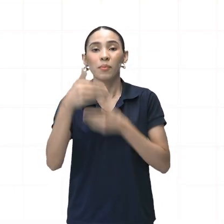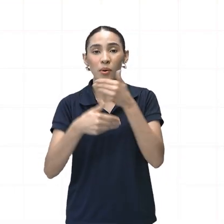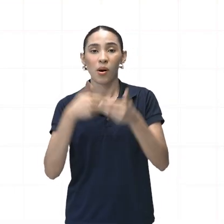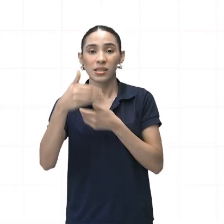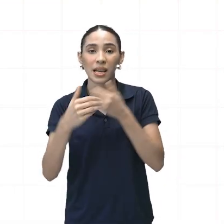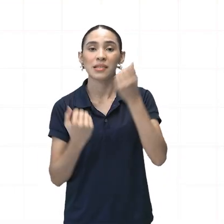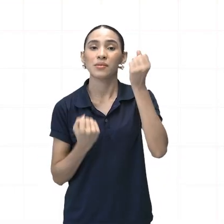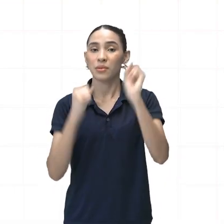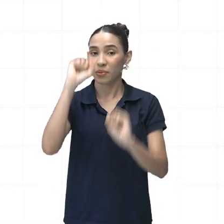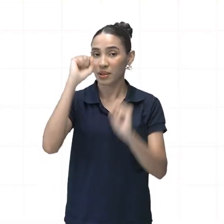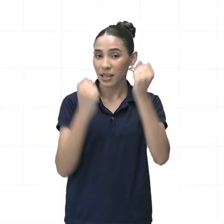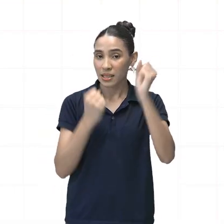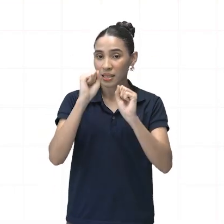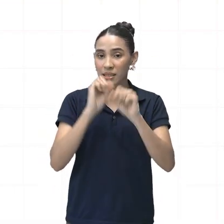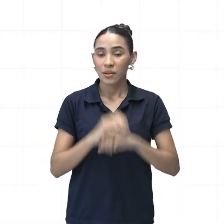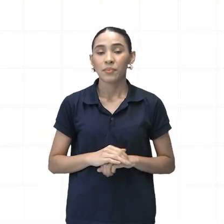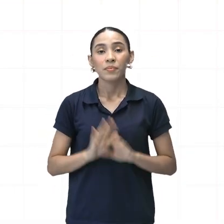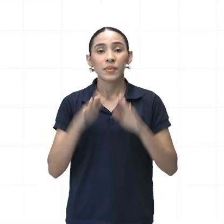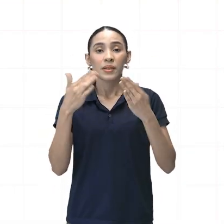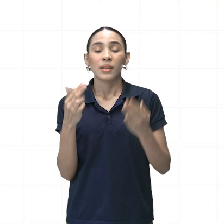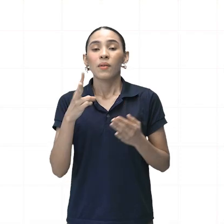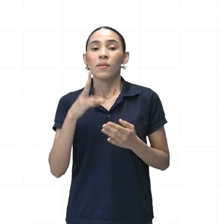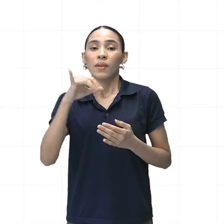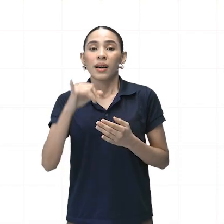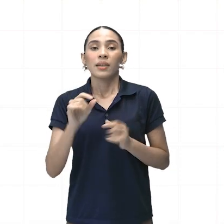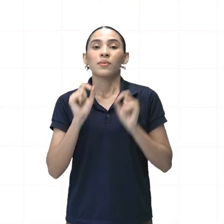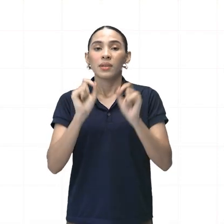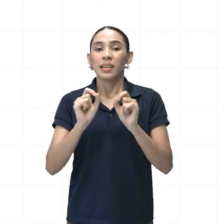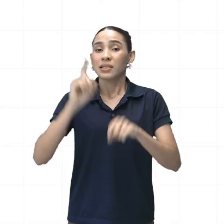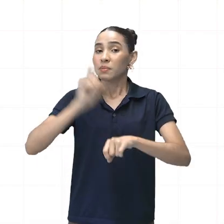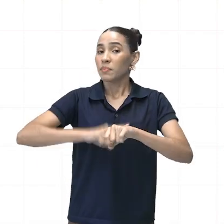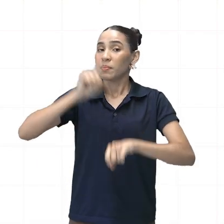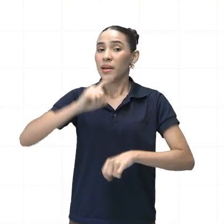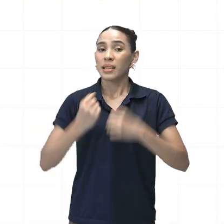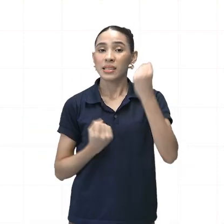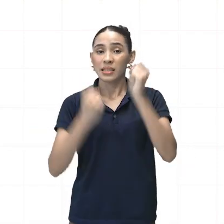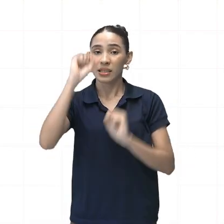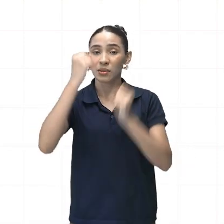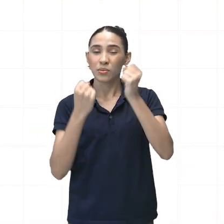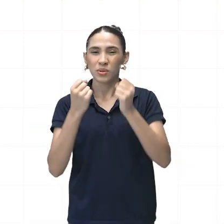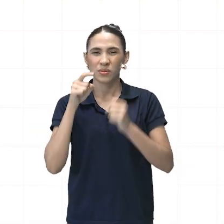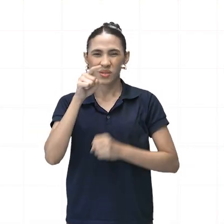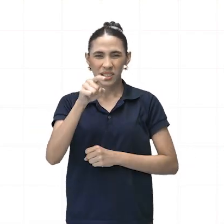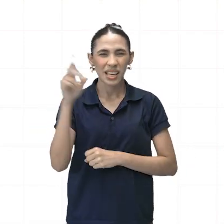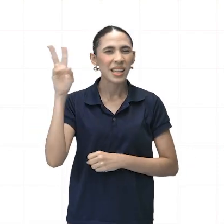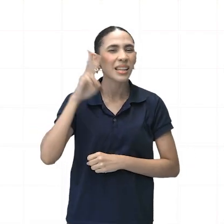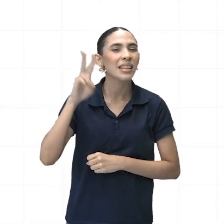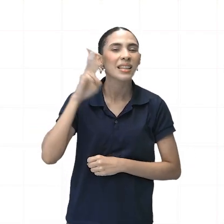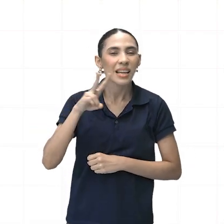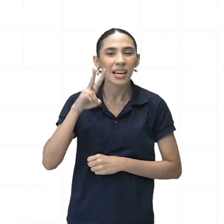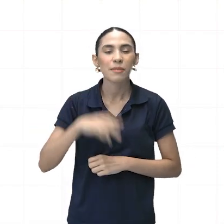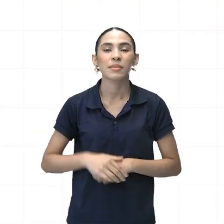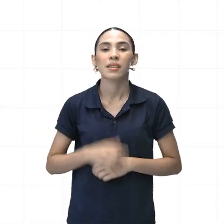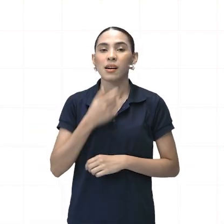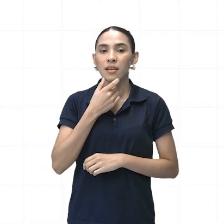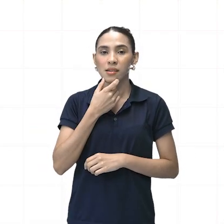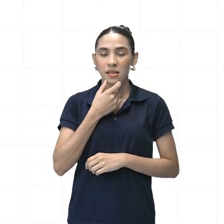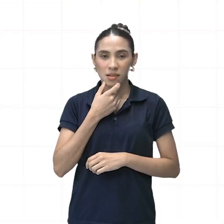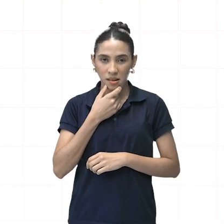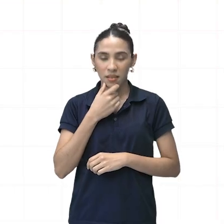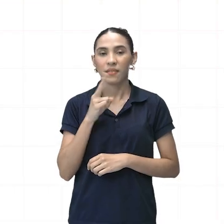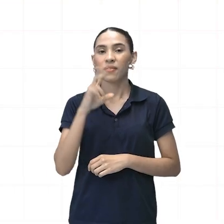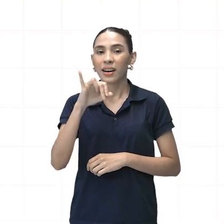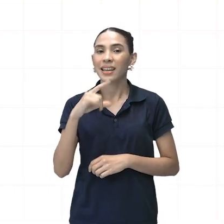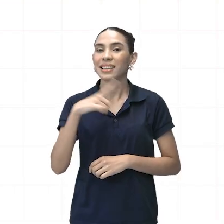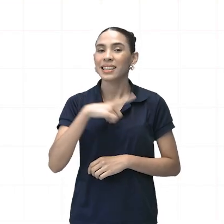de industrialização. Então, vão surgir as primeiras indústrias onde? Lembrem aí da Inglaterra, onde